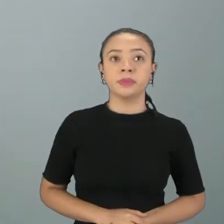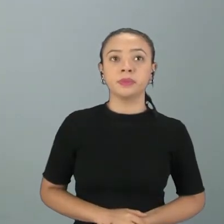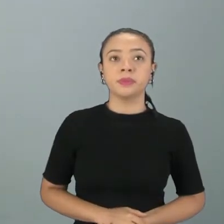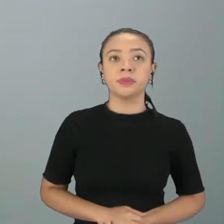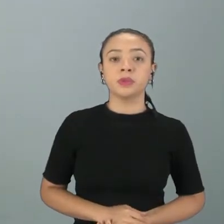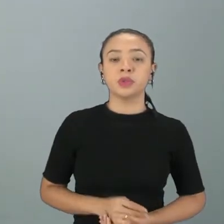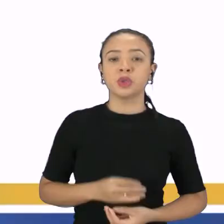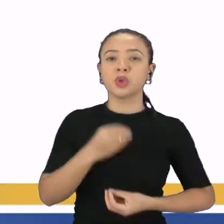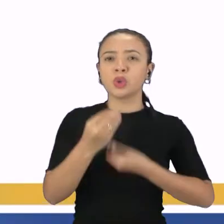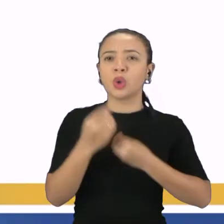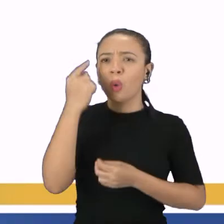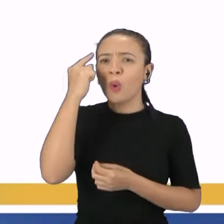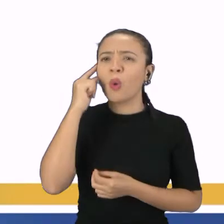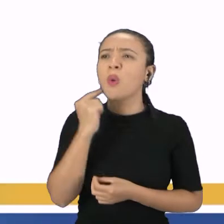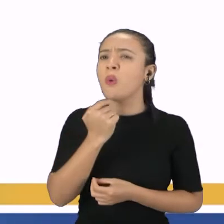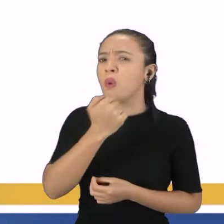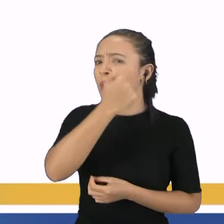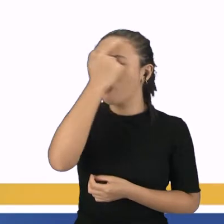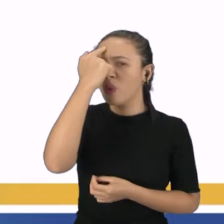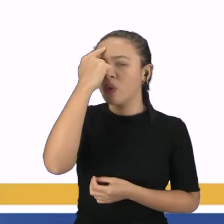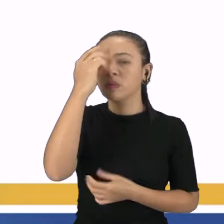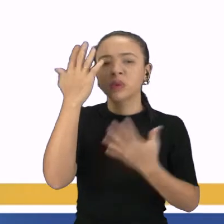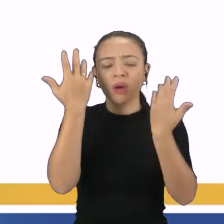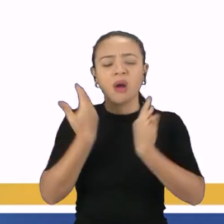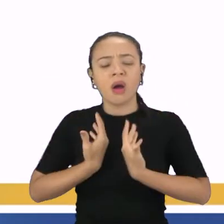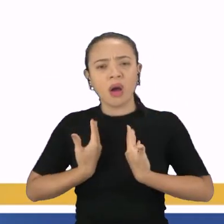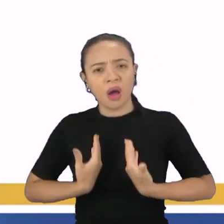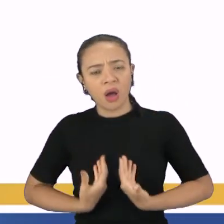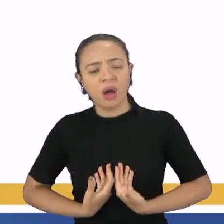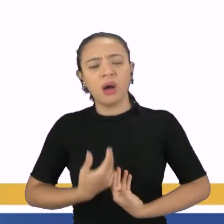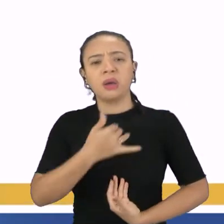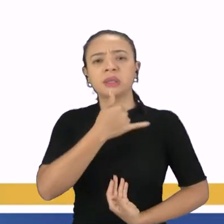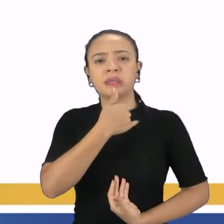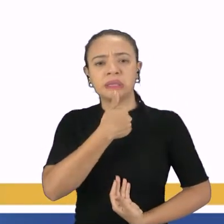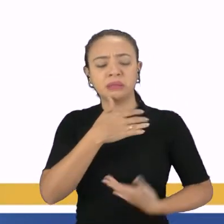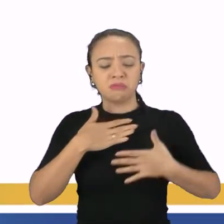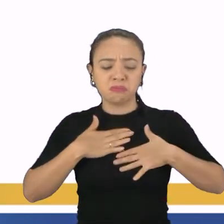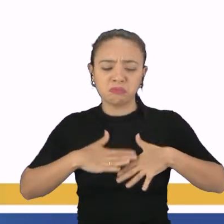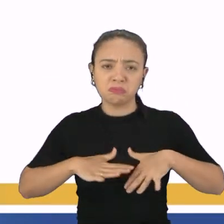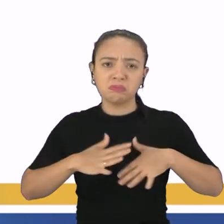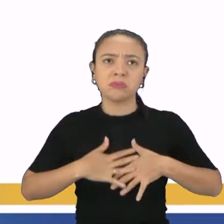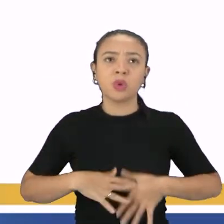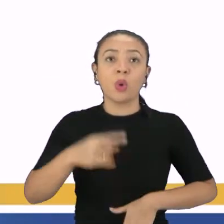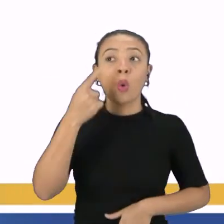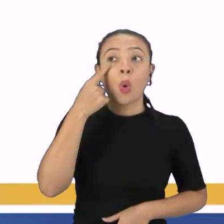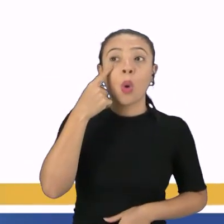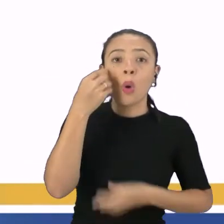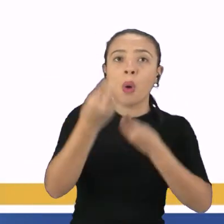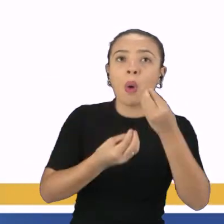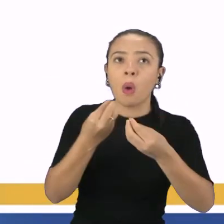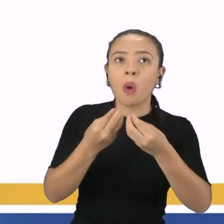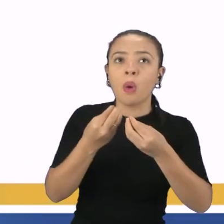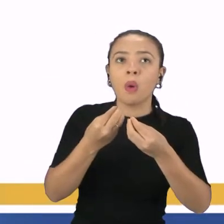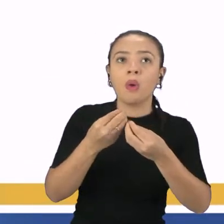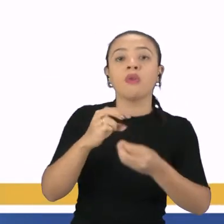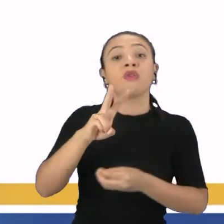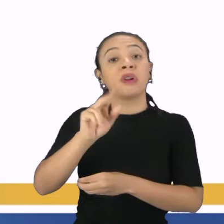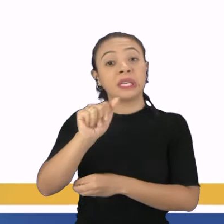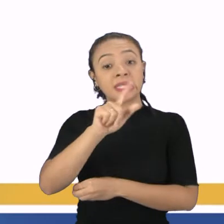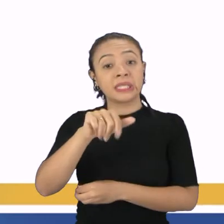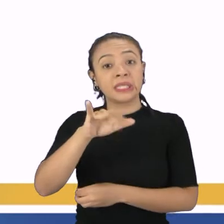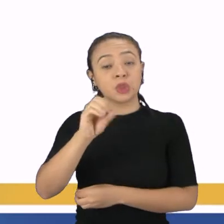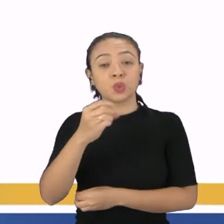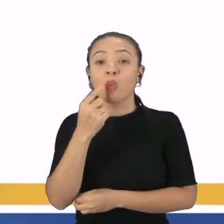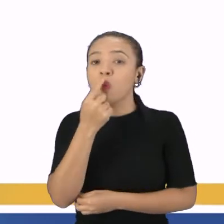era o rosto? Calmo, triste, magro. Como eram os olhos? Vazios. E